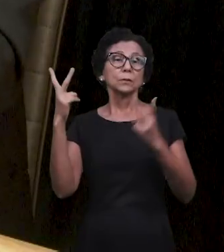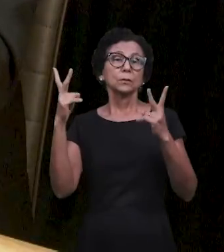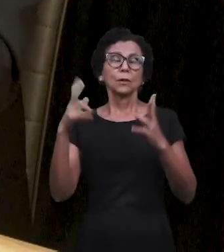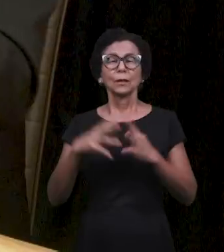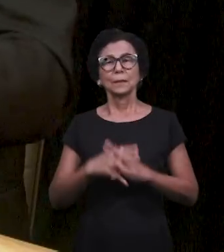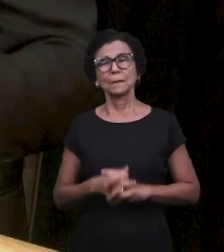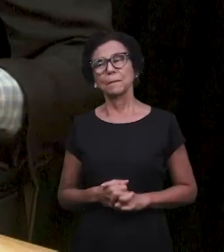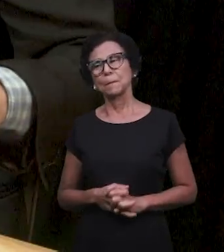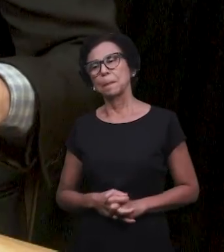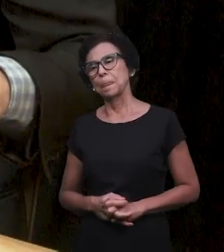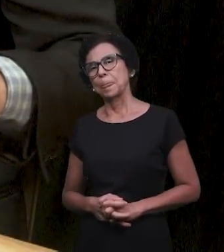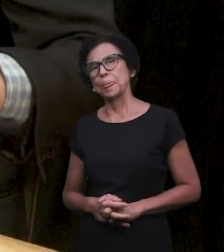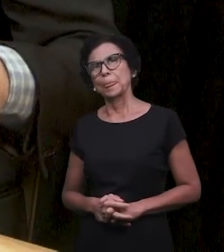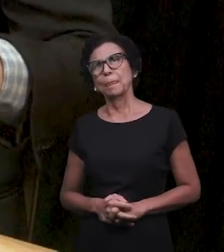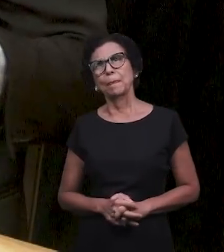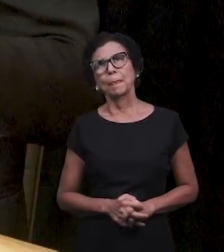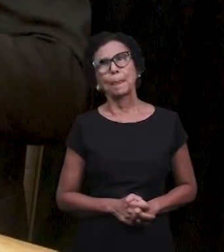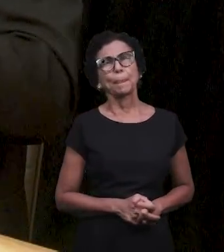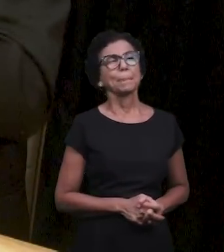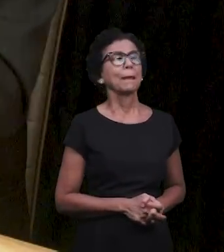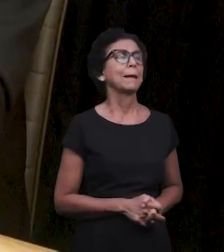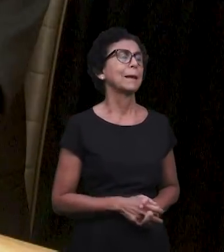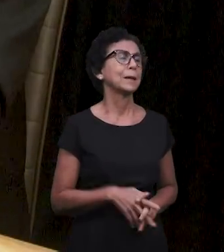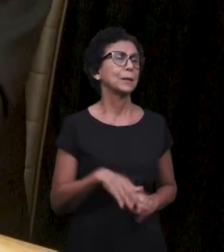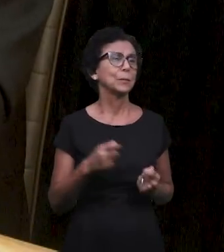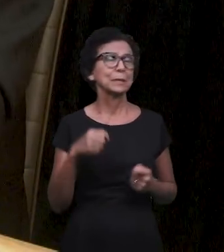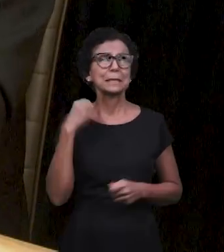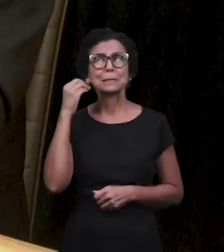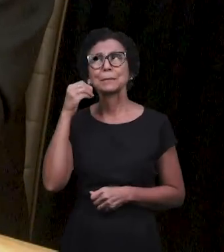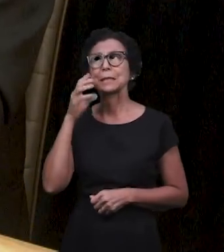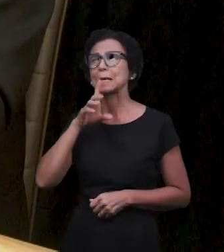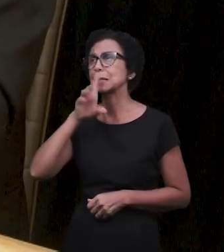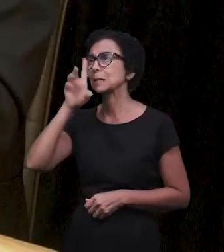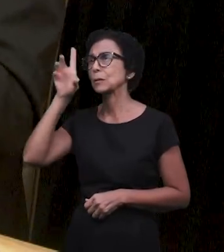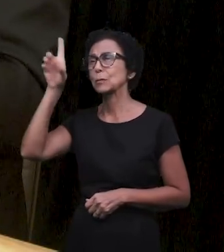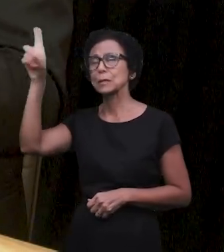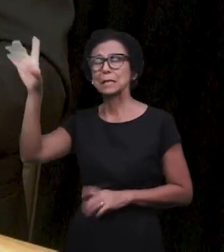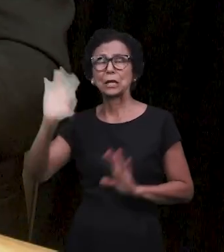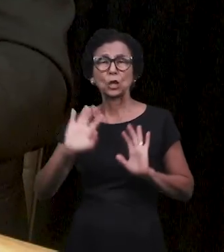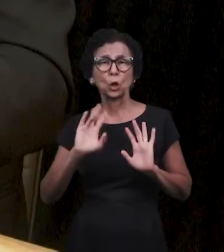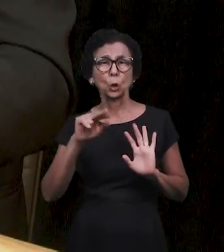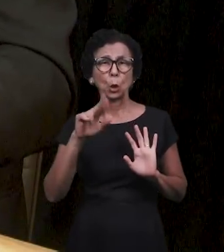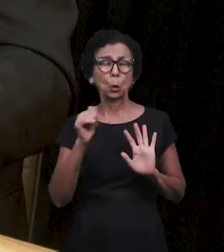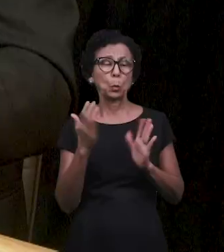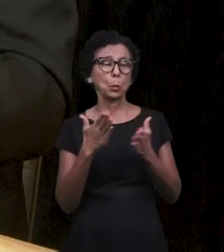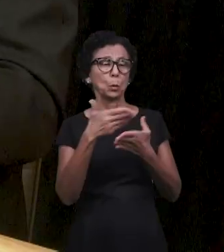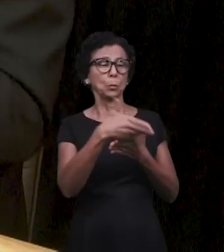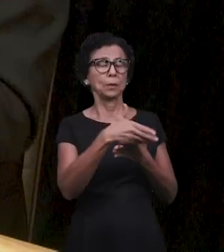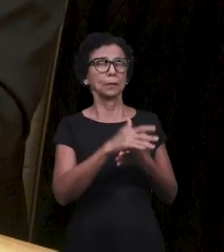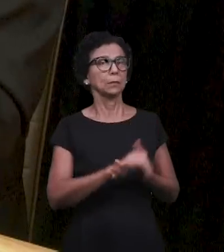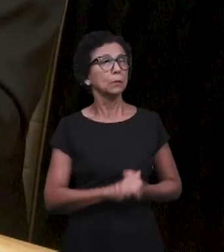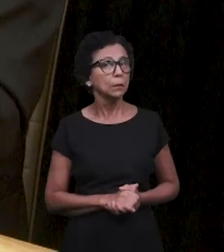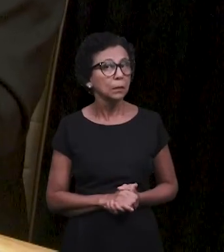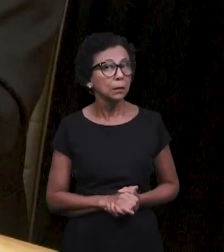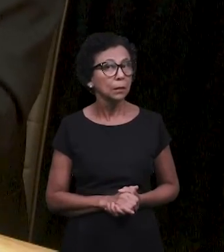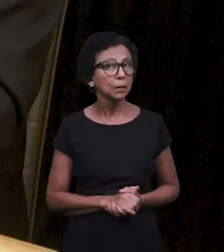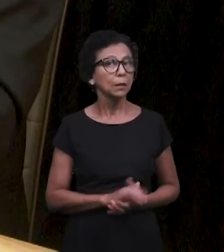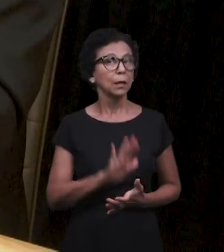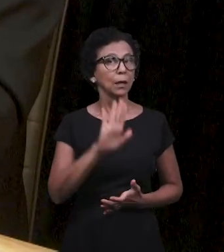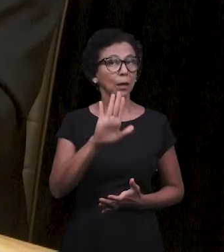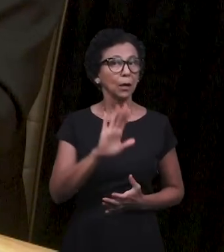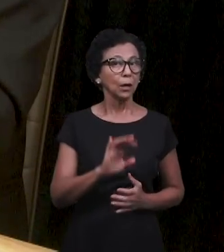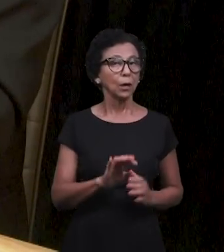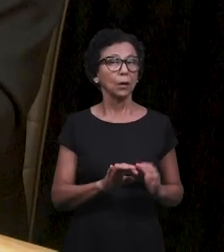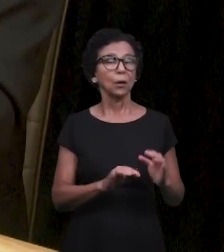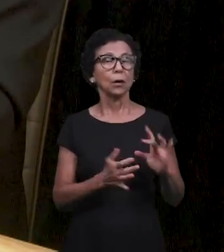muitas experiências com o Senhor, eu sou inatingível. Não é, não. O adversário é traiçoeiro. Ele vai te atacar por trás, ele vai te